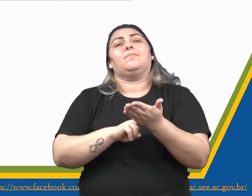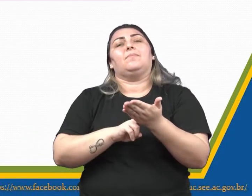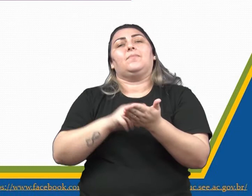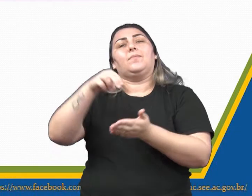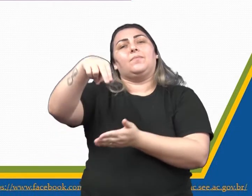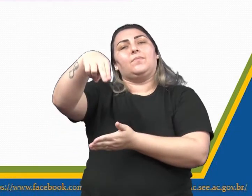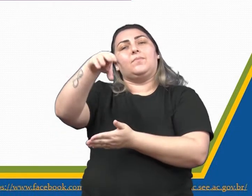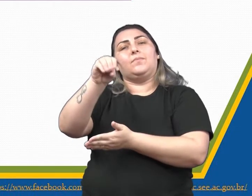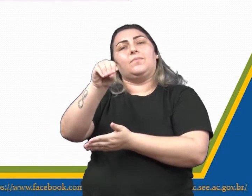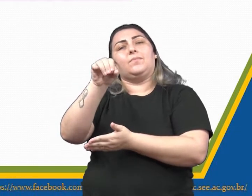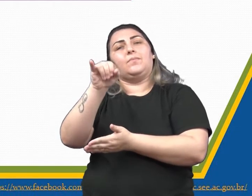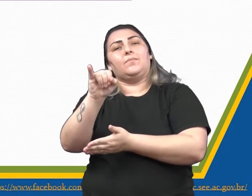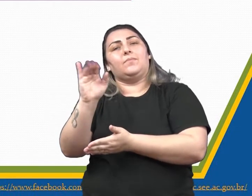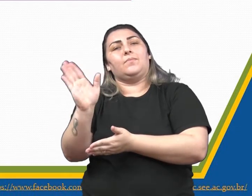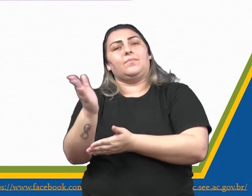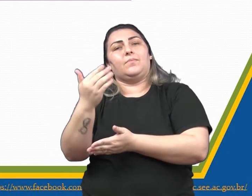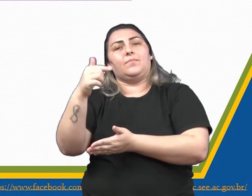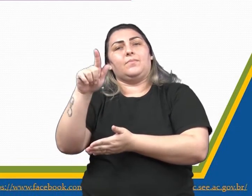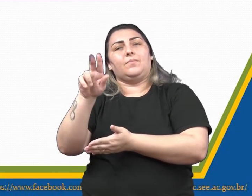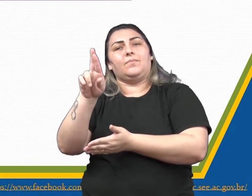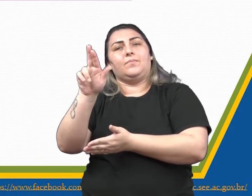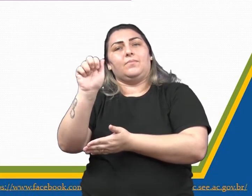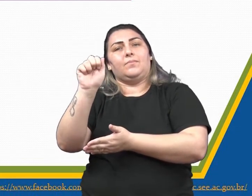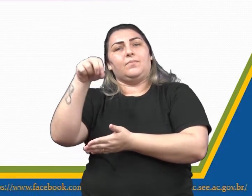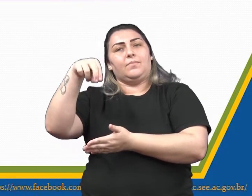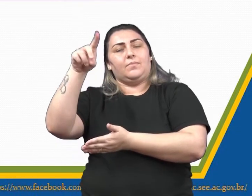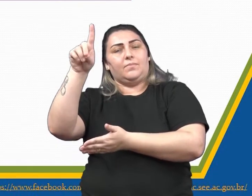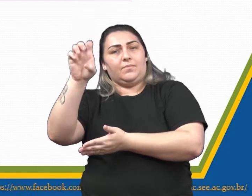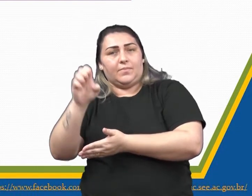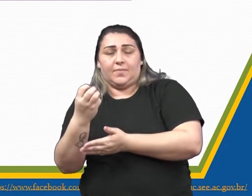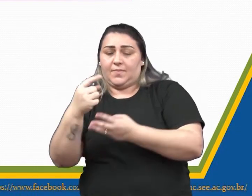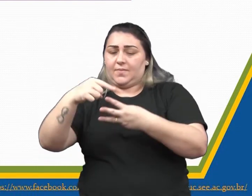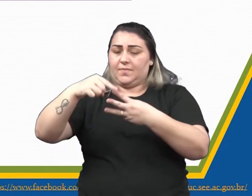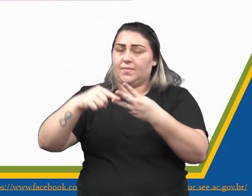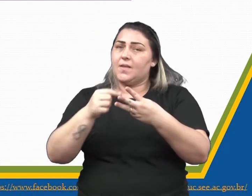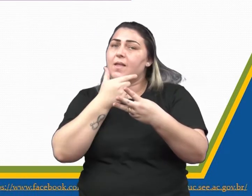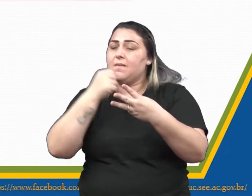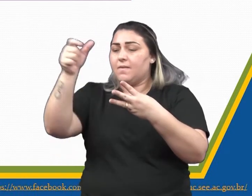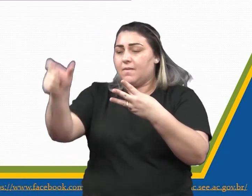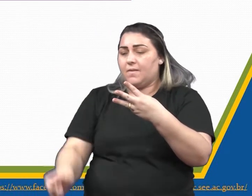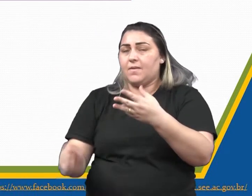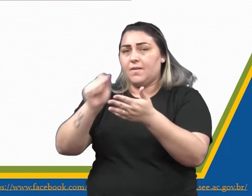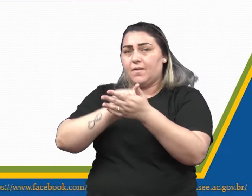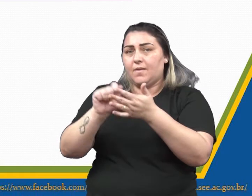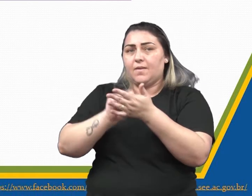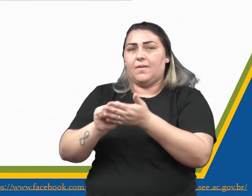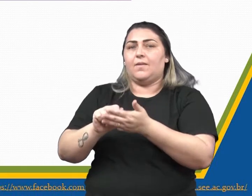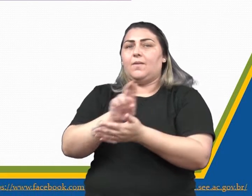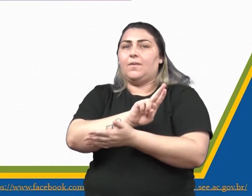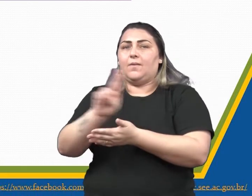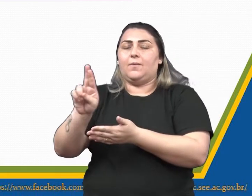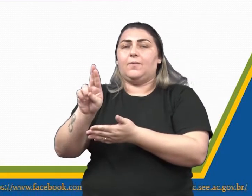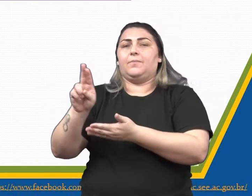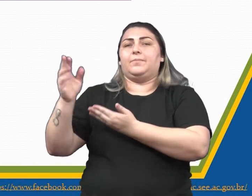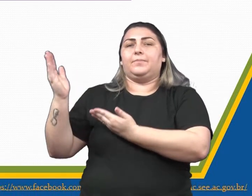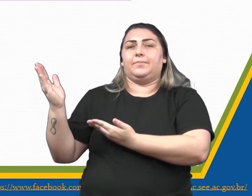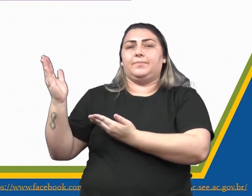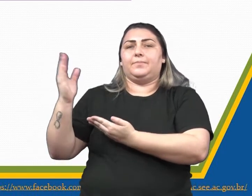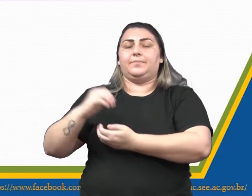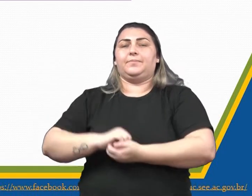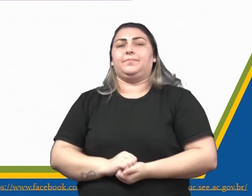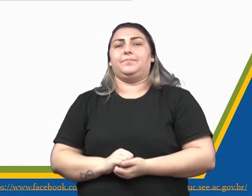Grandes, fundada por 3 poetas, Décio Pignatari, Haroldo de Campos e Augusto de